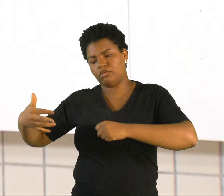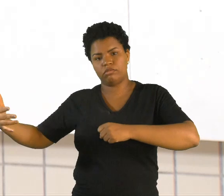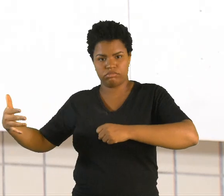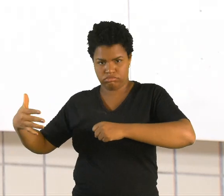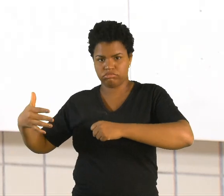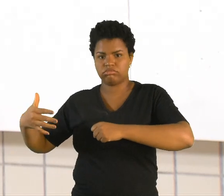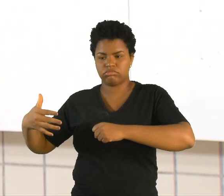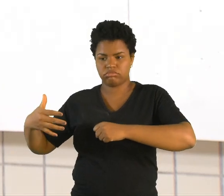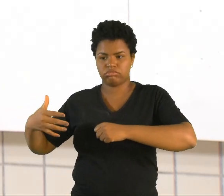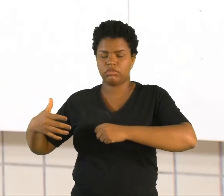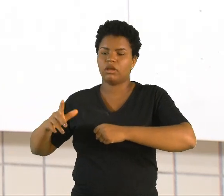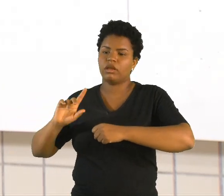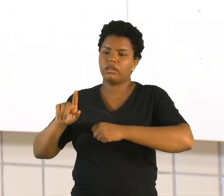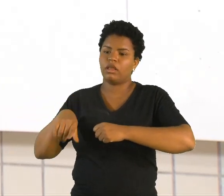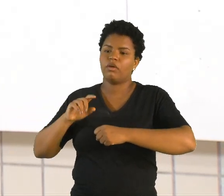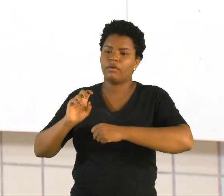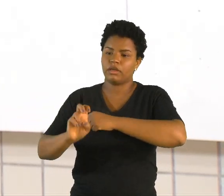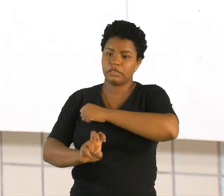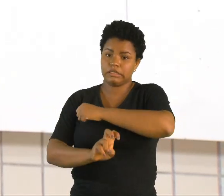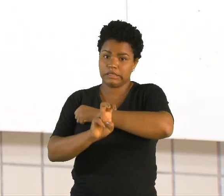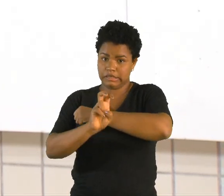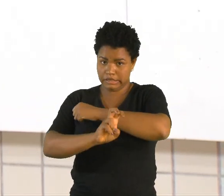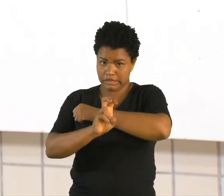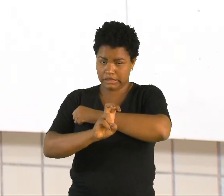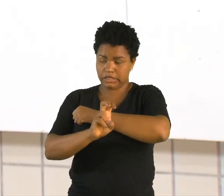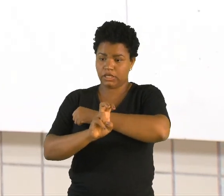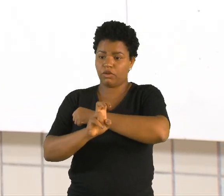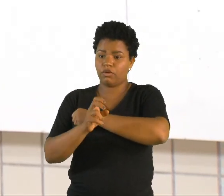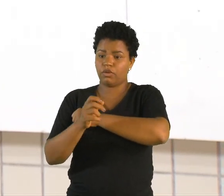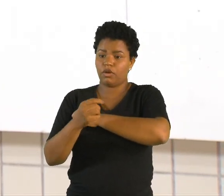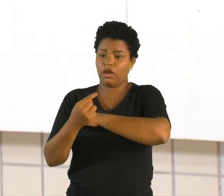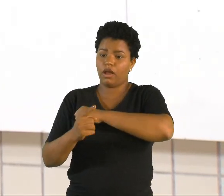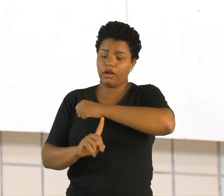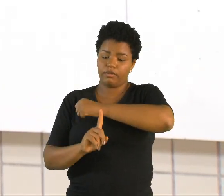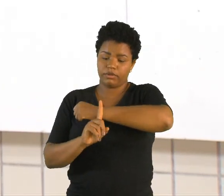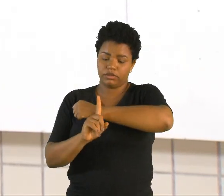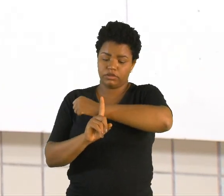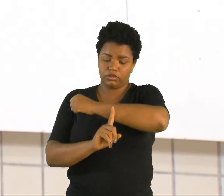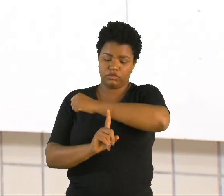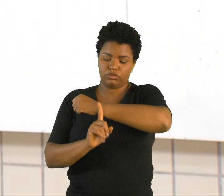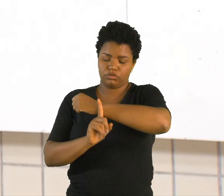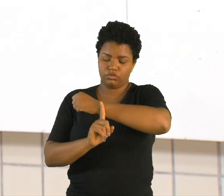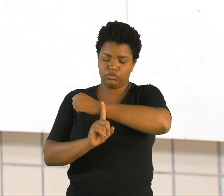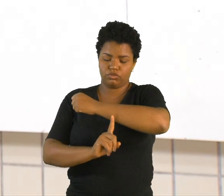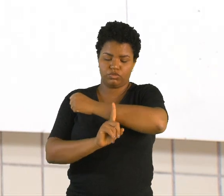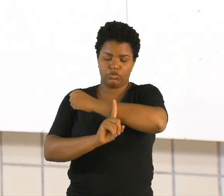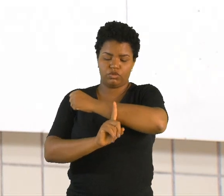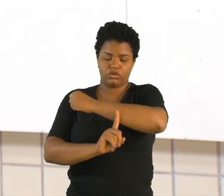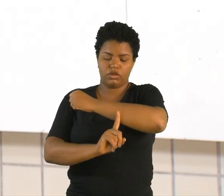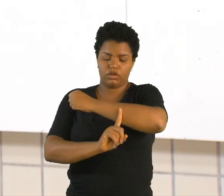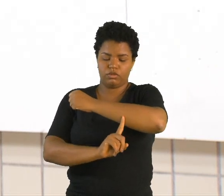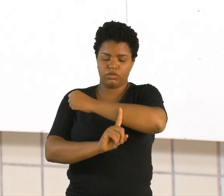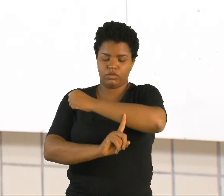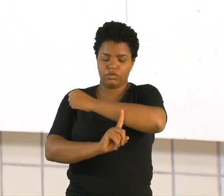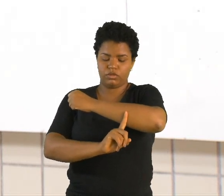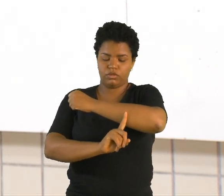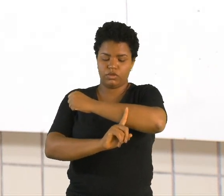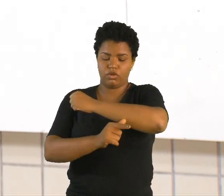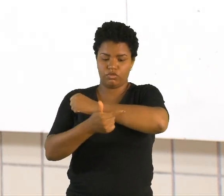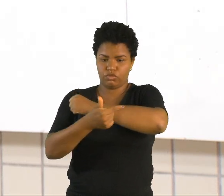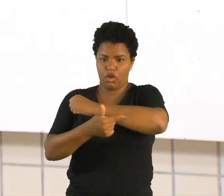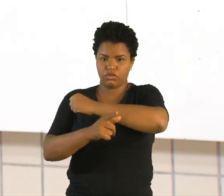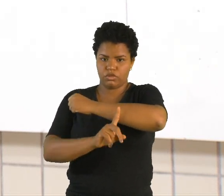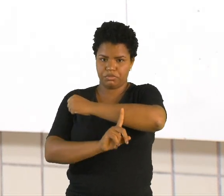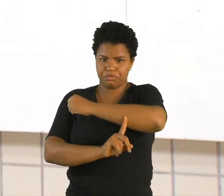vírgula? O 5. Então, eu vou contar os tracinhos que ficam depois do 2. Ó,